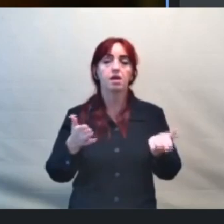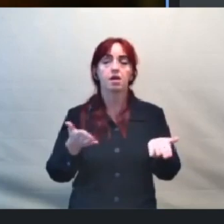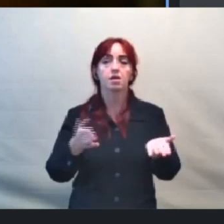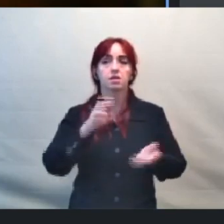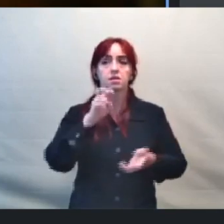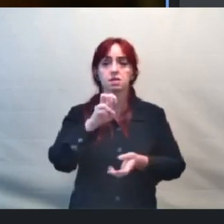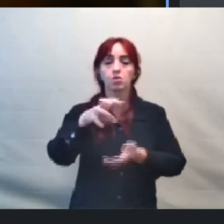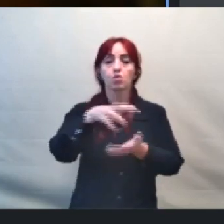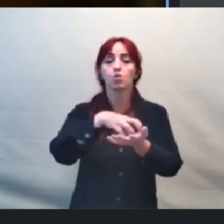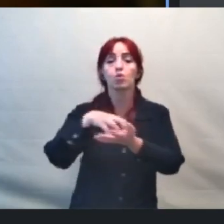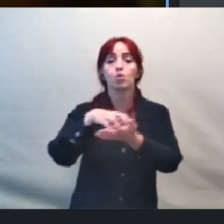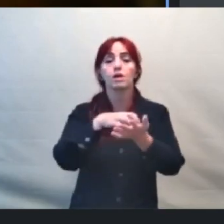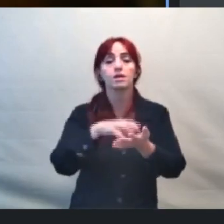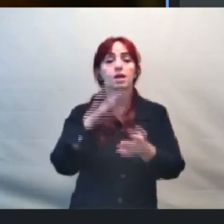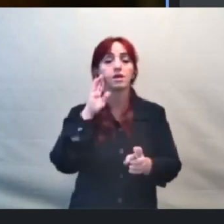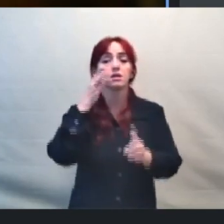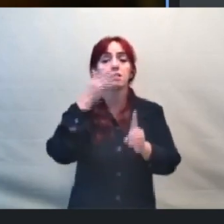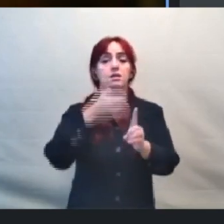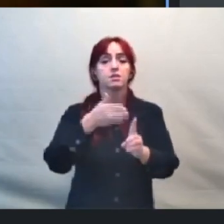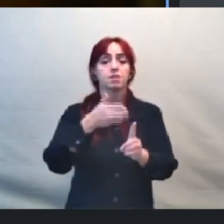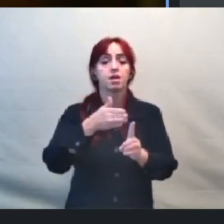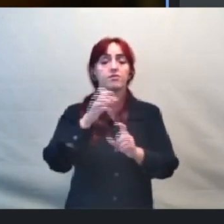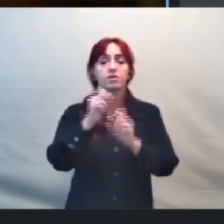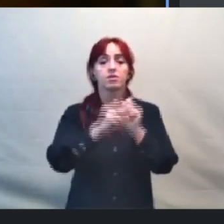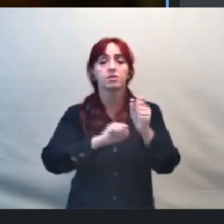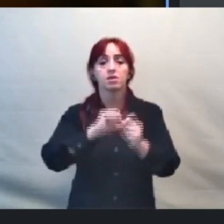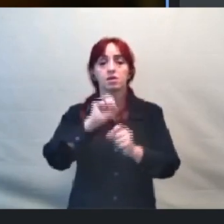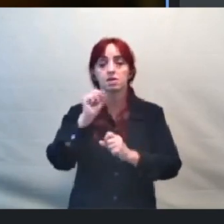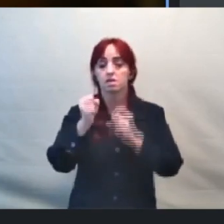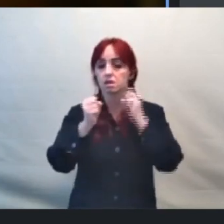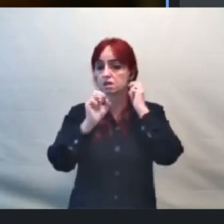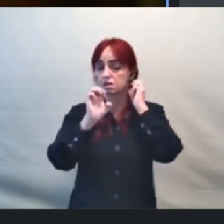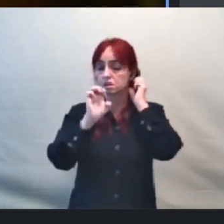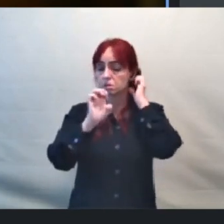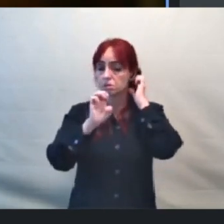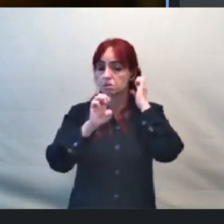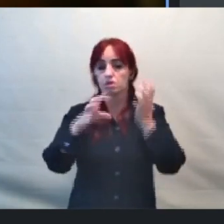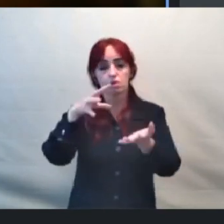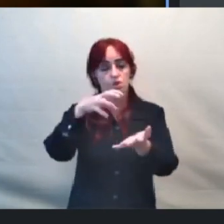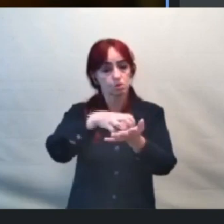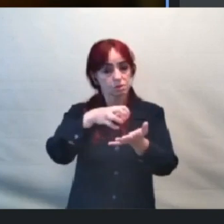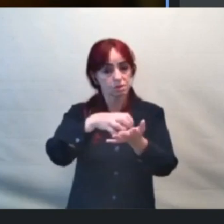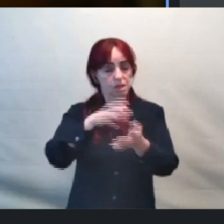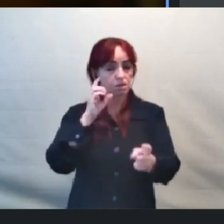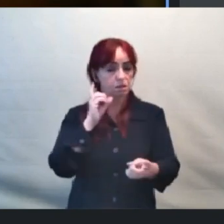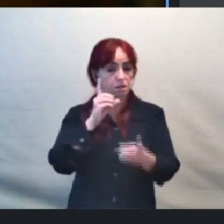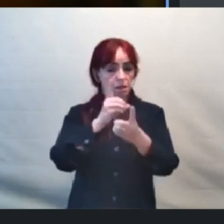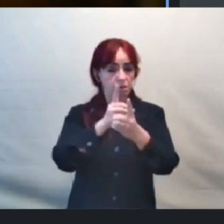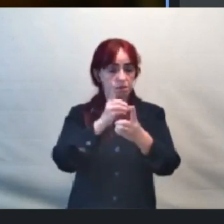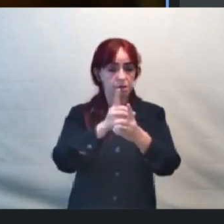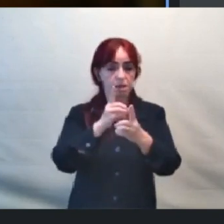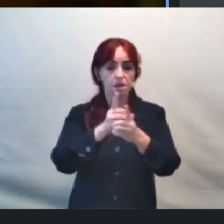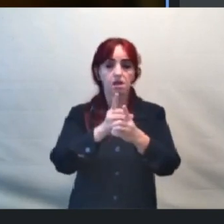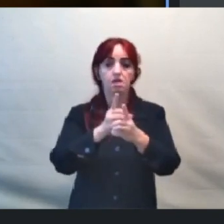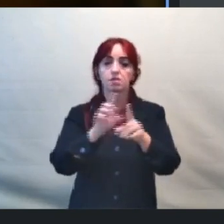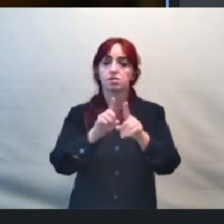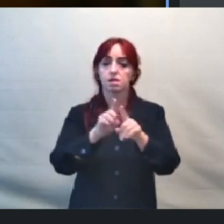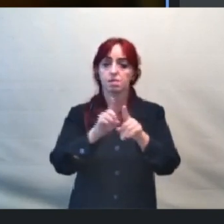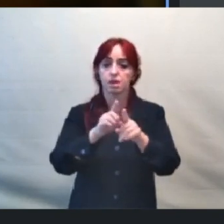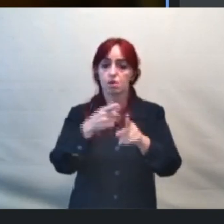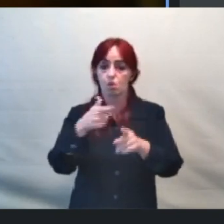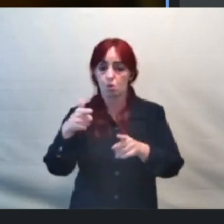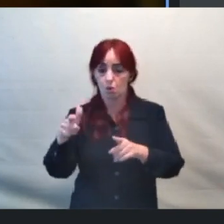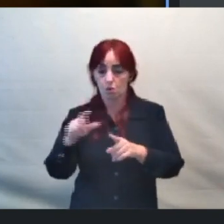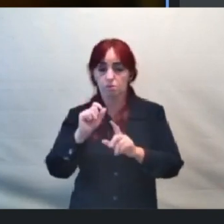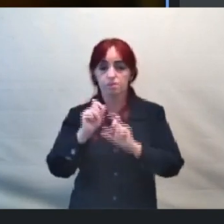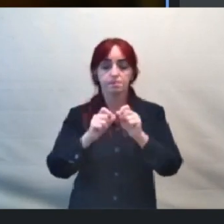5 unidades específicas, que são os CAAs, os Centros de Atendimento a Arboviroses, e as URVs, exatamente para ampliar